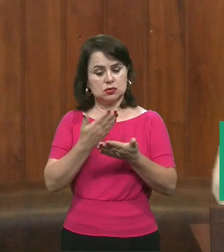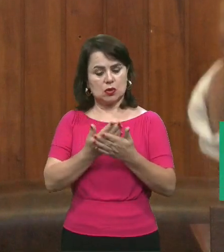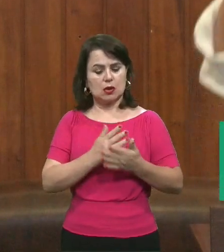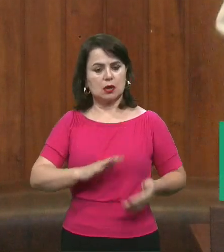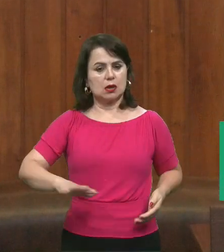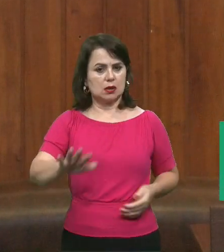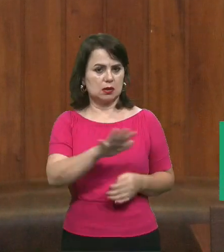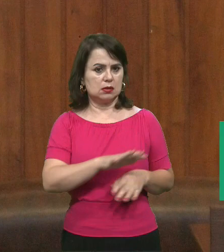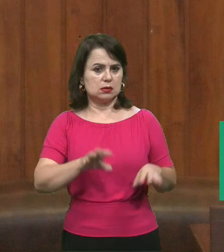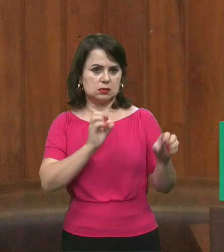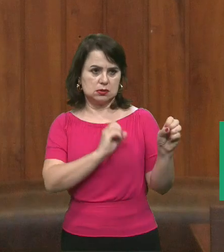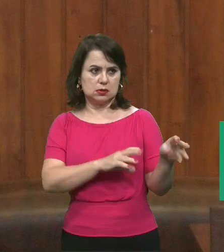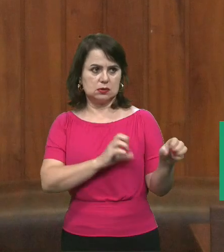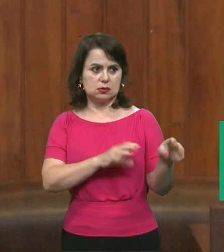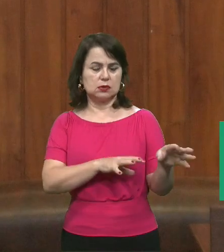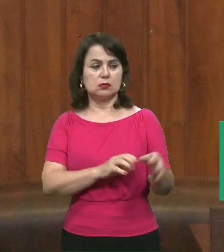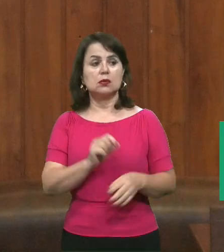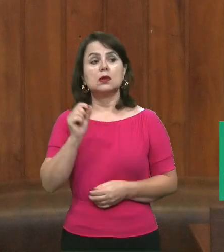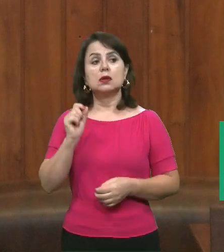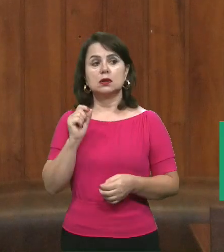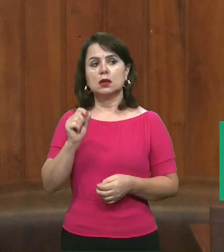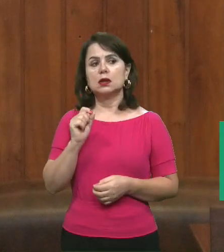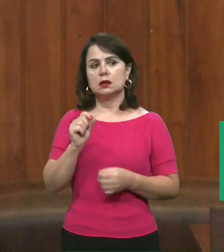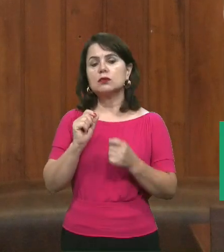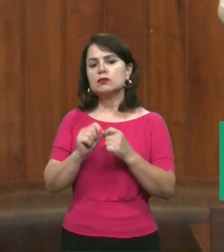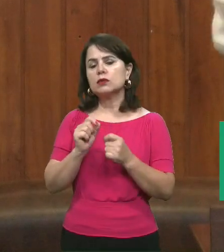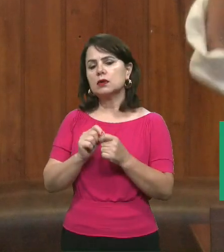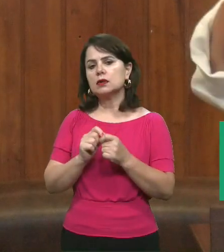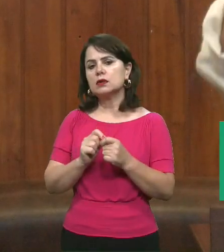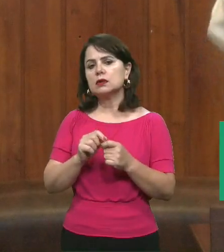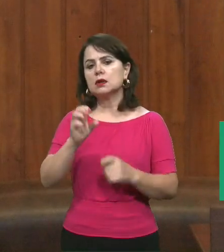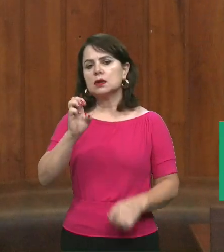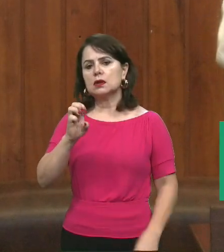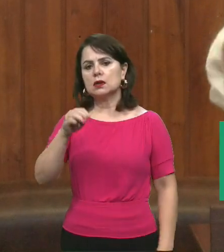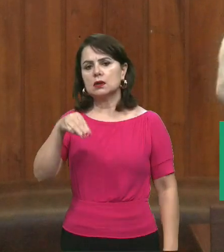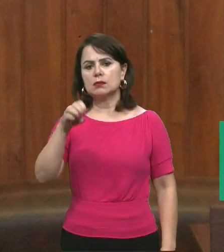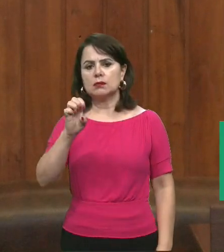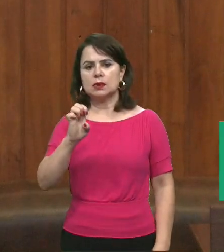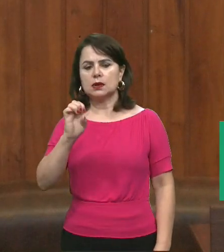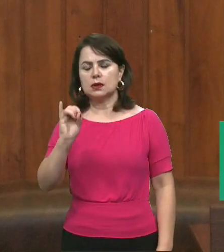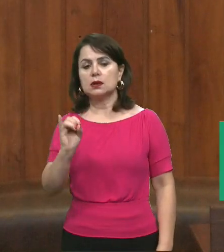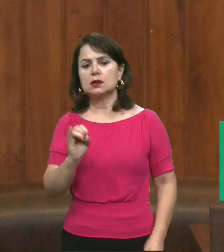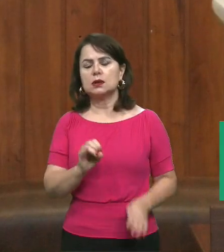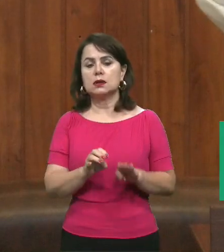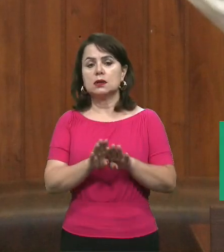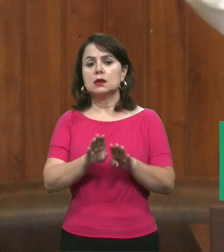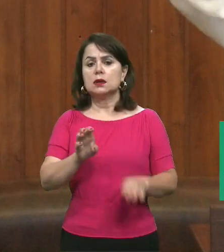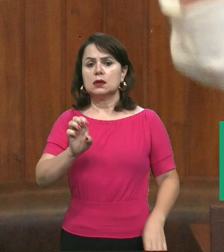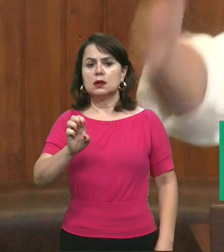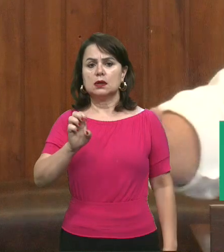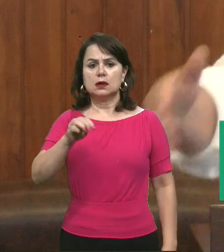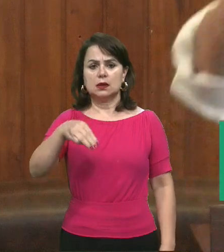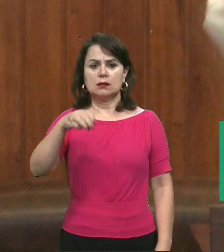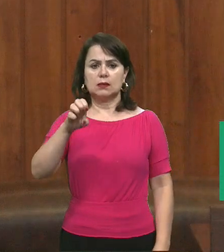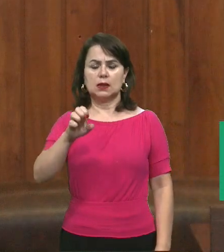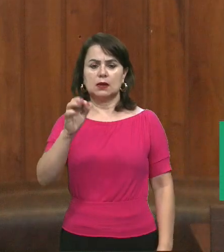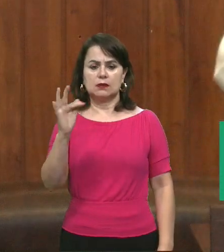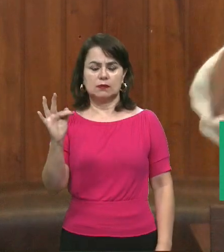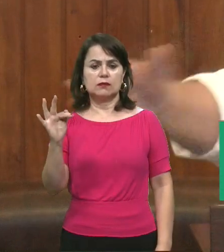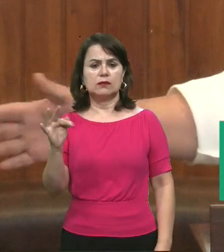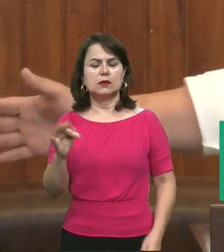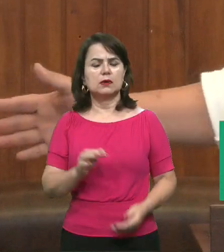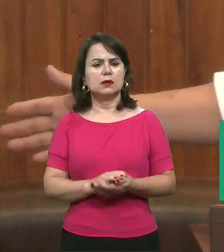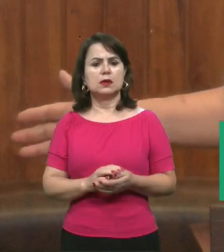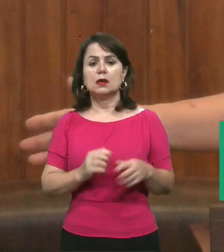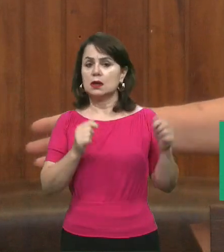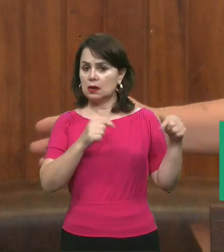Educação. Quem plantou a rede de educação em Marília, EMEIs, EMEFs, transformar para EMEI, para IMEF, PSF, UBS, está